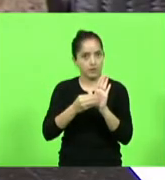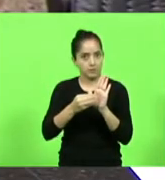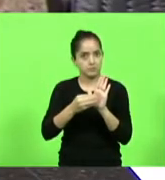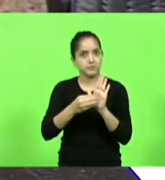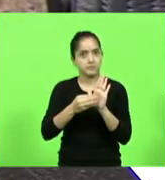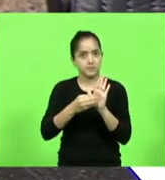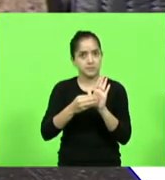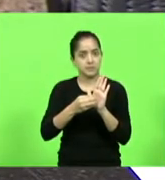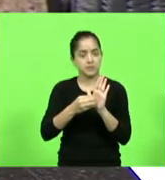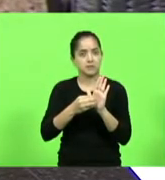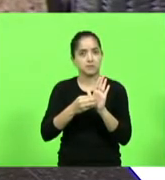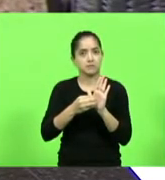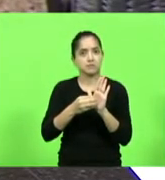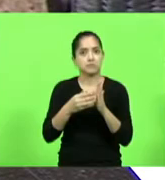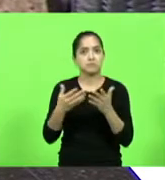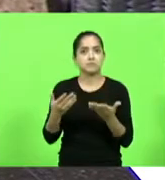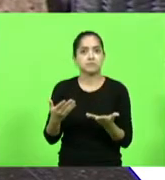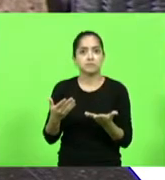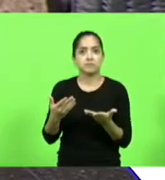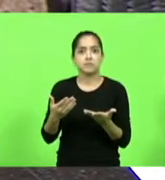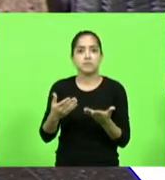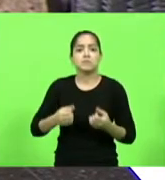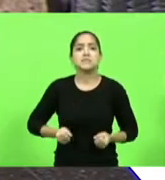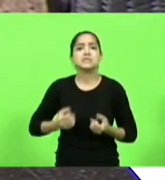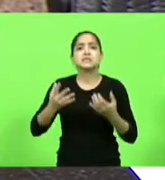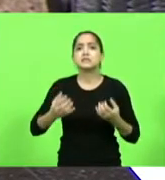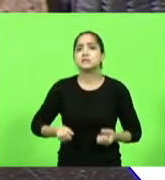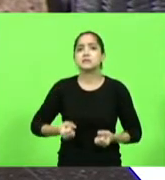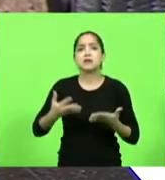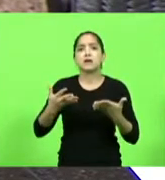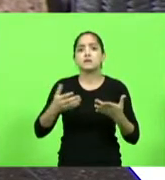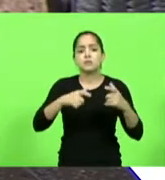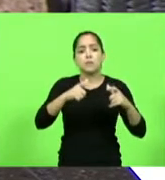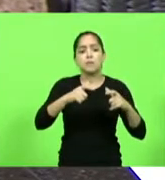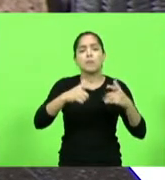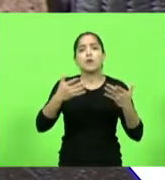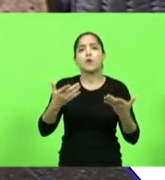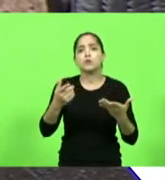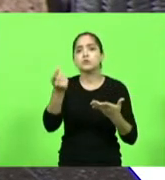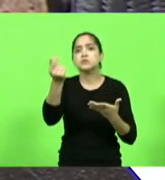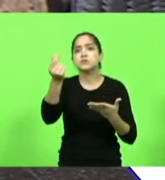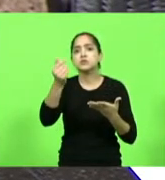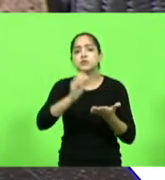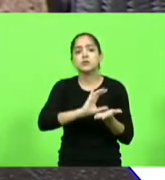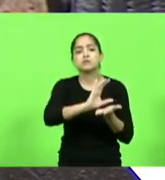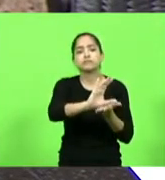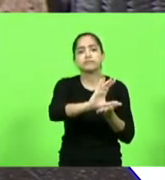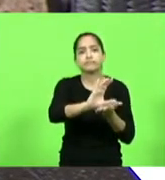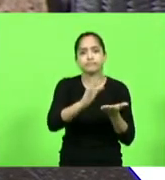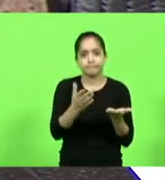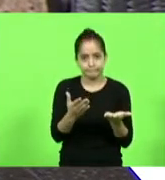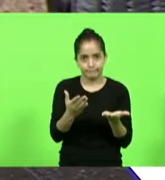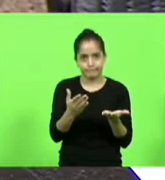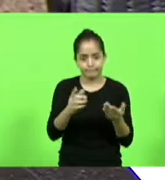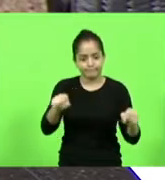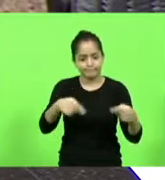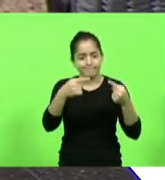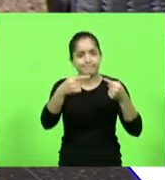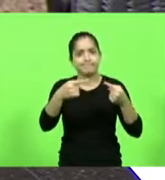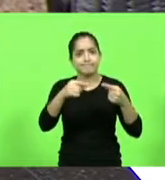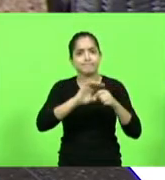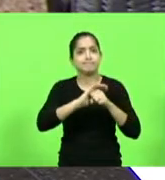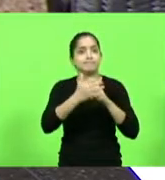Mas para onde foi o maior desses gastos? Para onde foi a maior parte do dinheiro para o combate ao